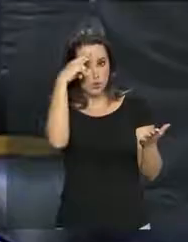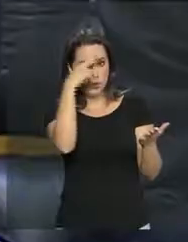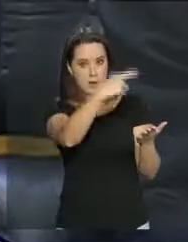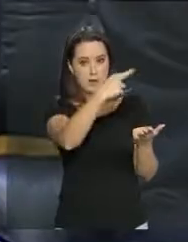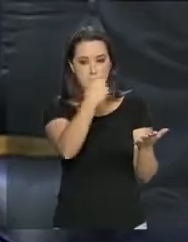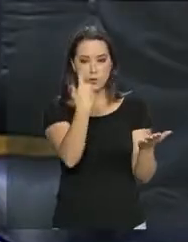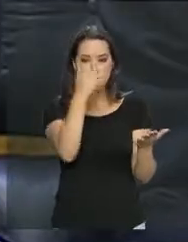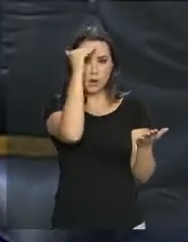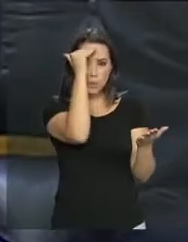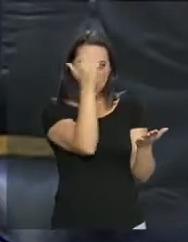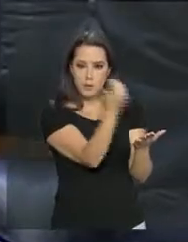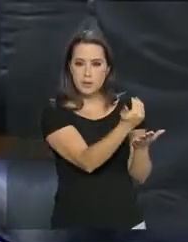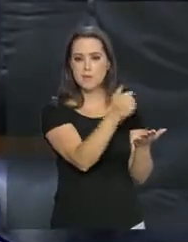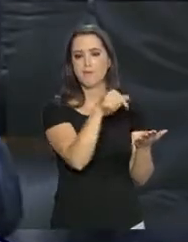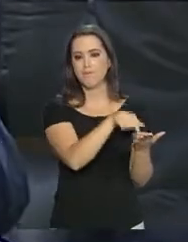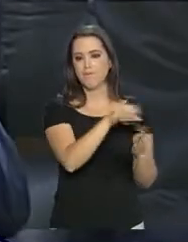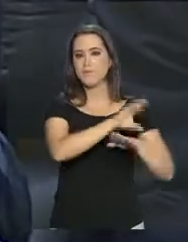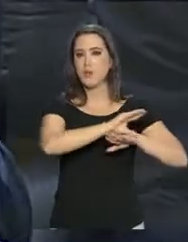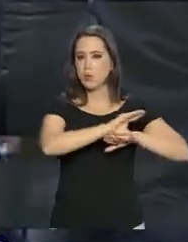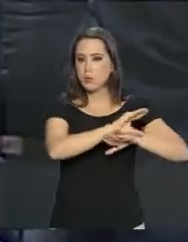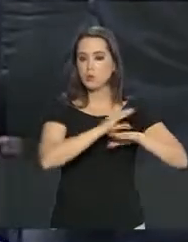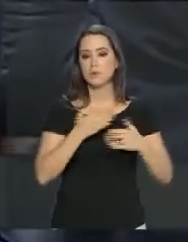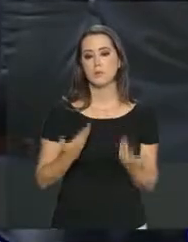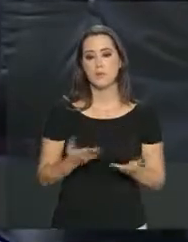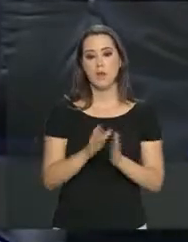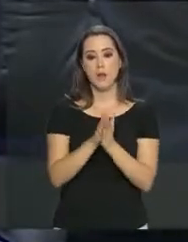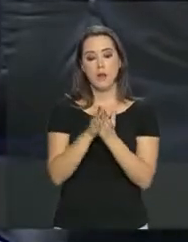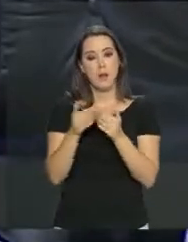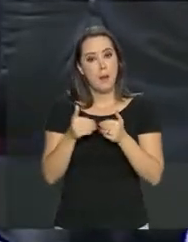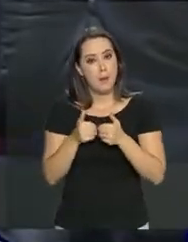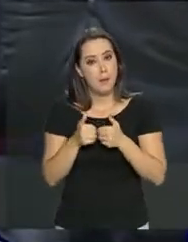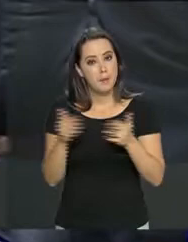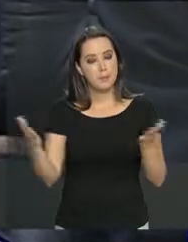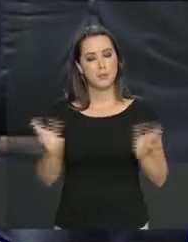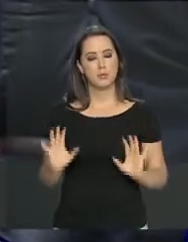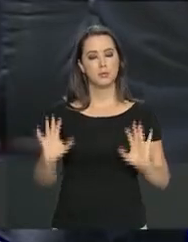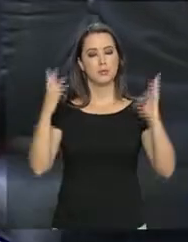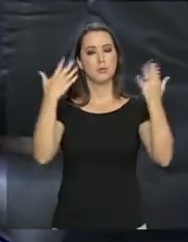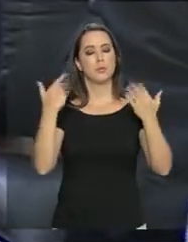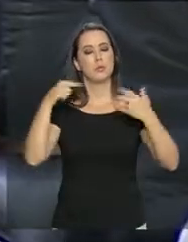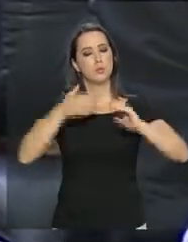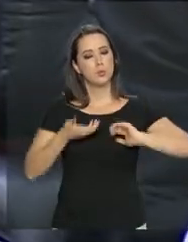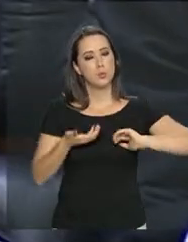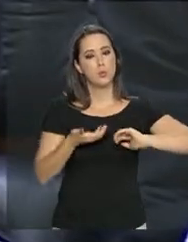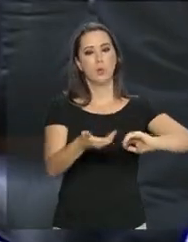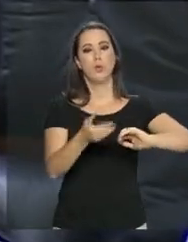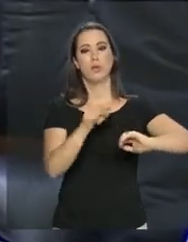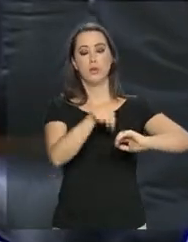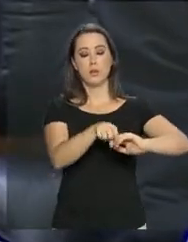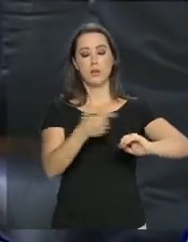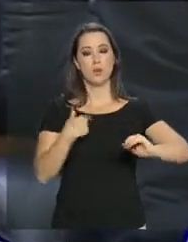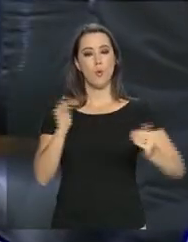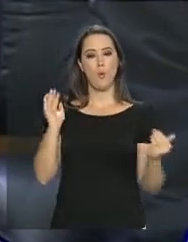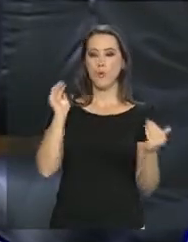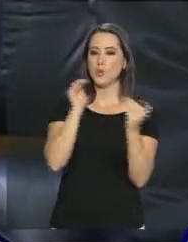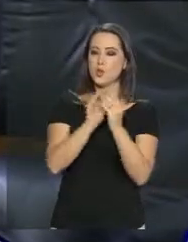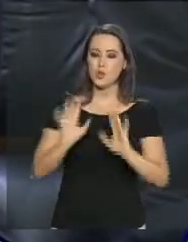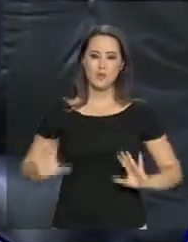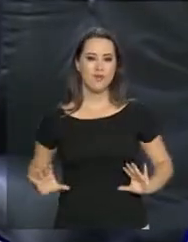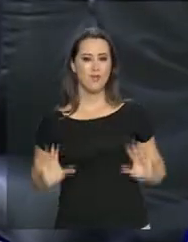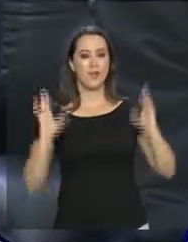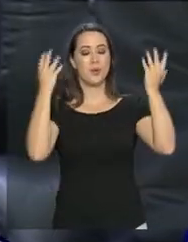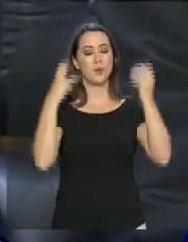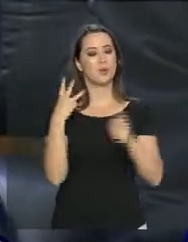declaro aberta a sessão solene do congresso nacional destinada a comemorar os